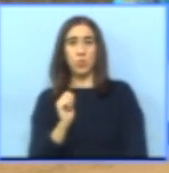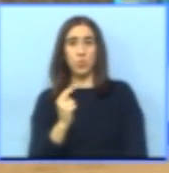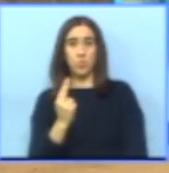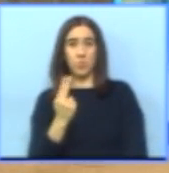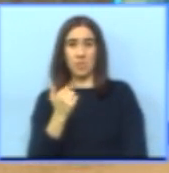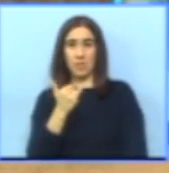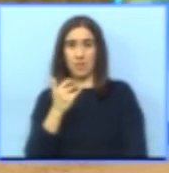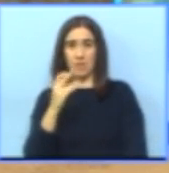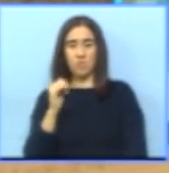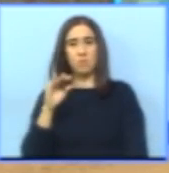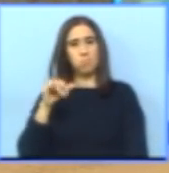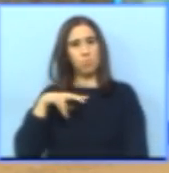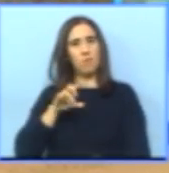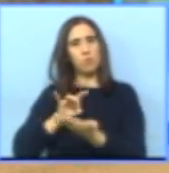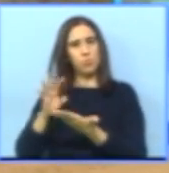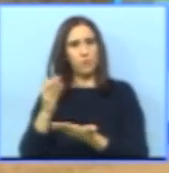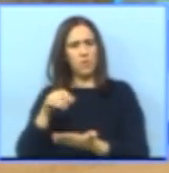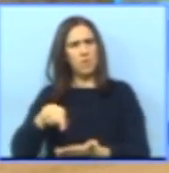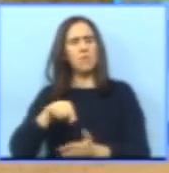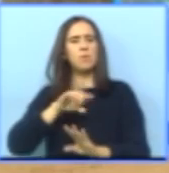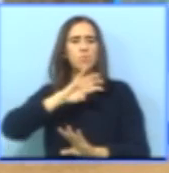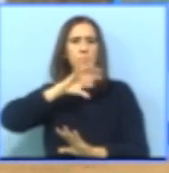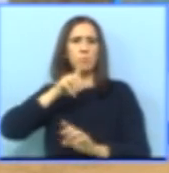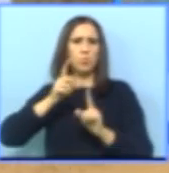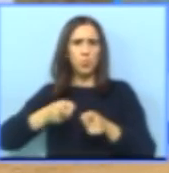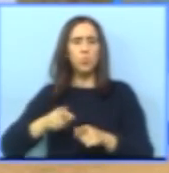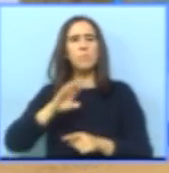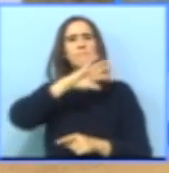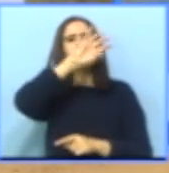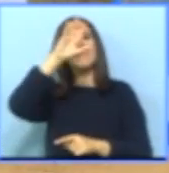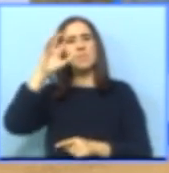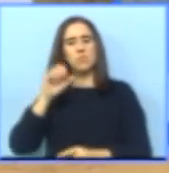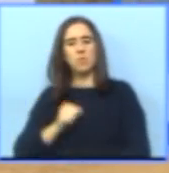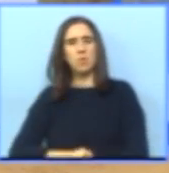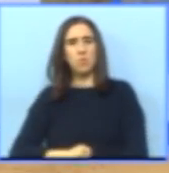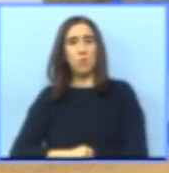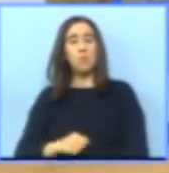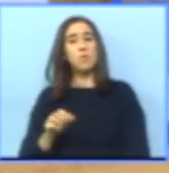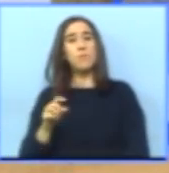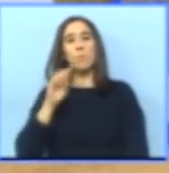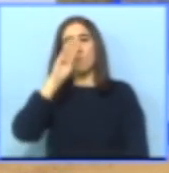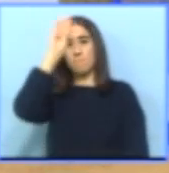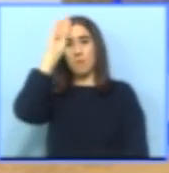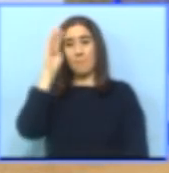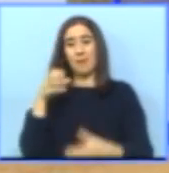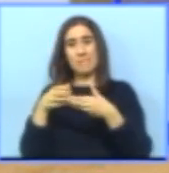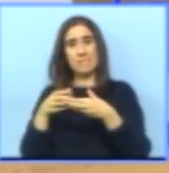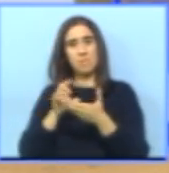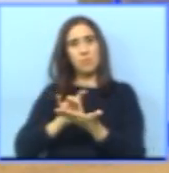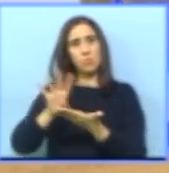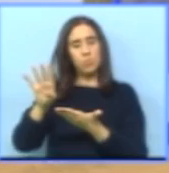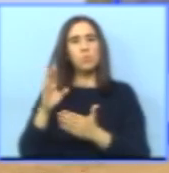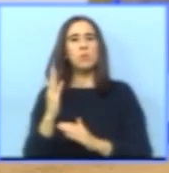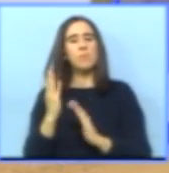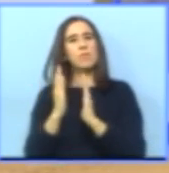mas começaram por ser expulsos aqui, foram expulsos depois de outros países católicos e acabaram, a ordem, por ser expulsa pelo Papa. Portanto, há também um confronto no seio da